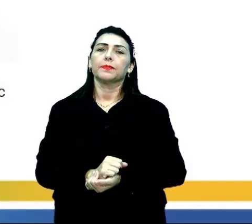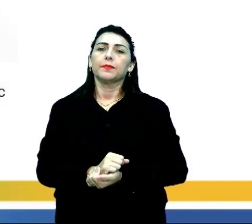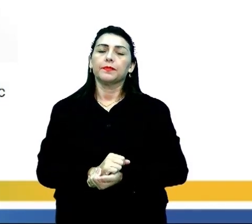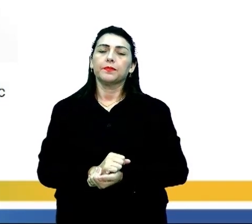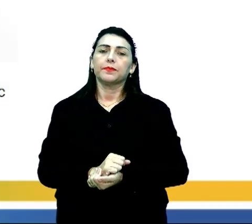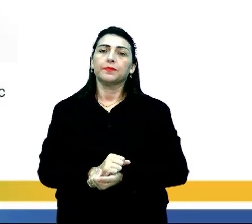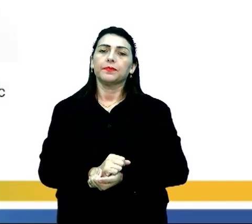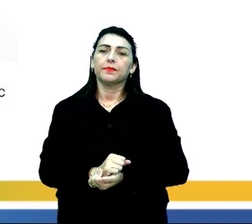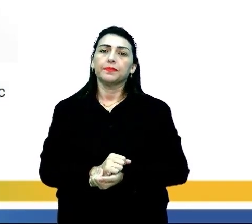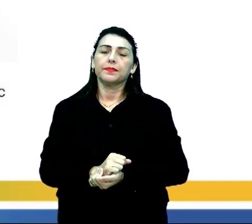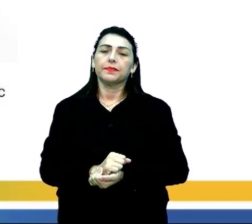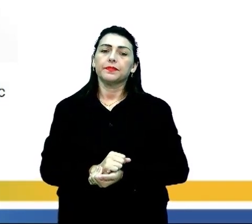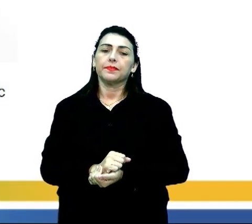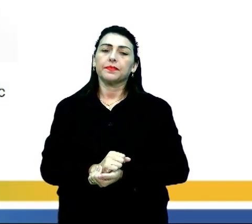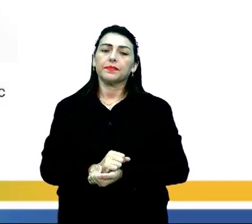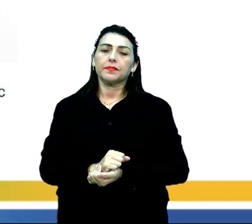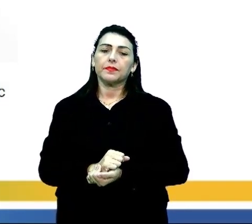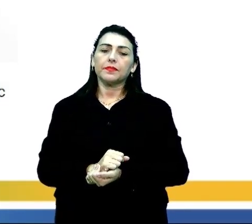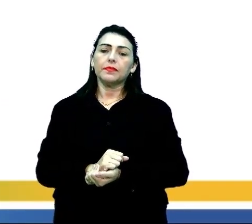lá.